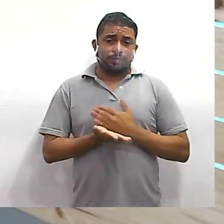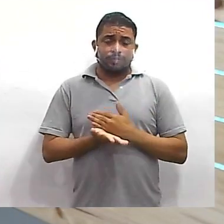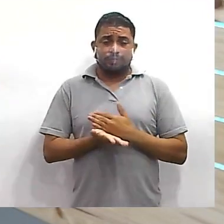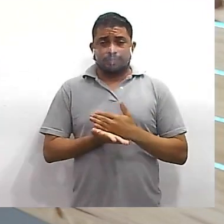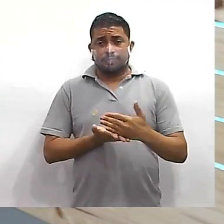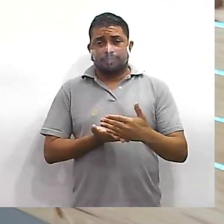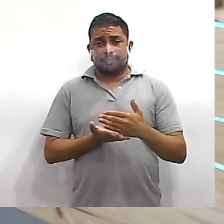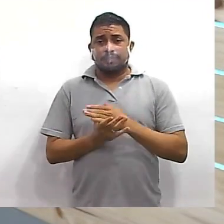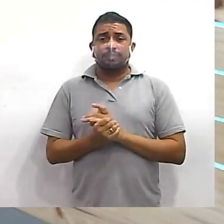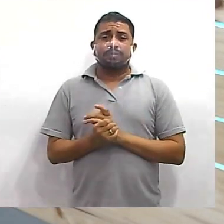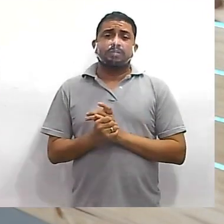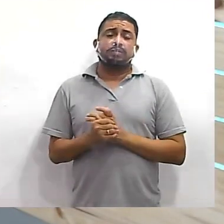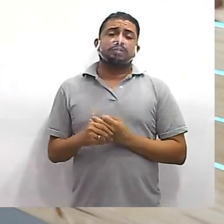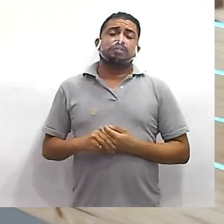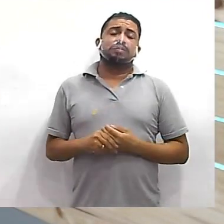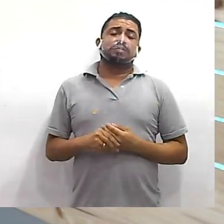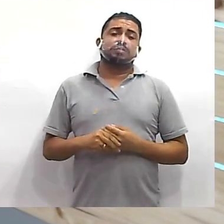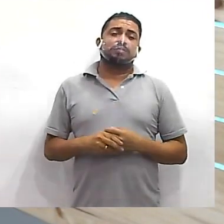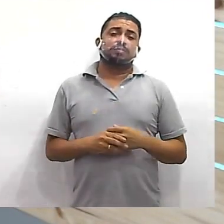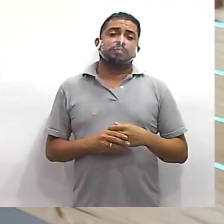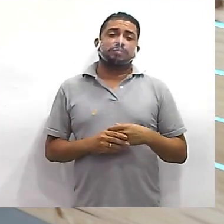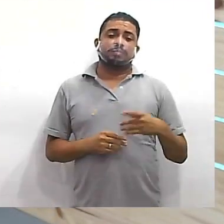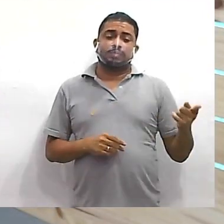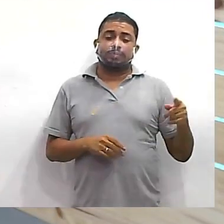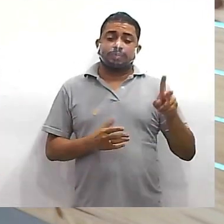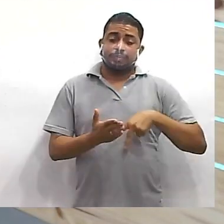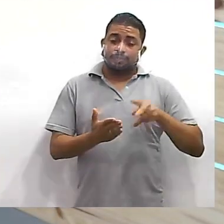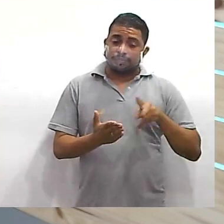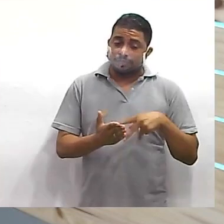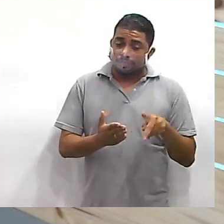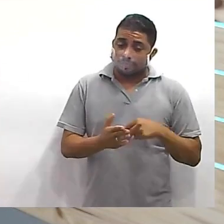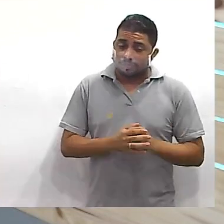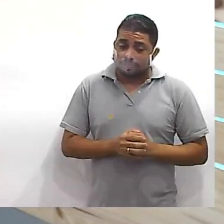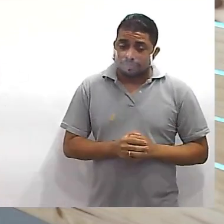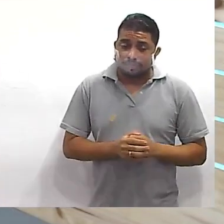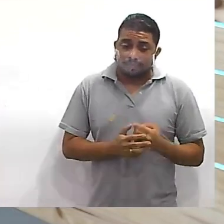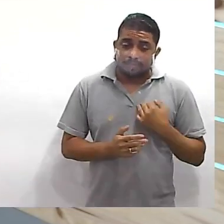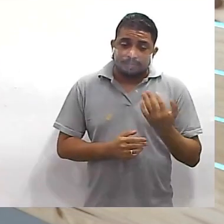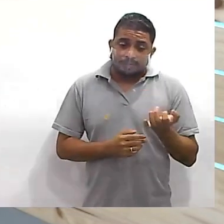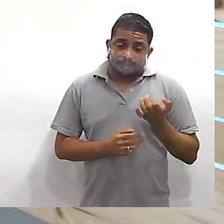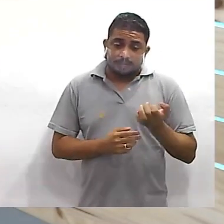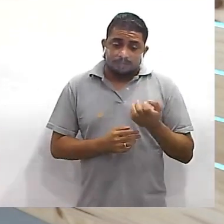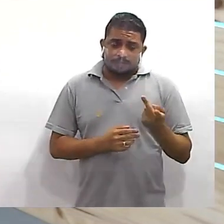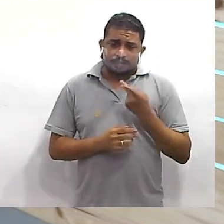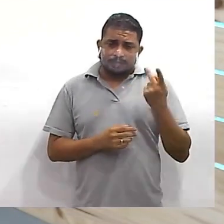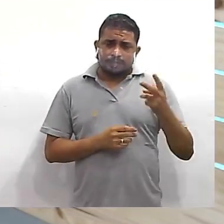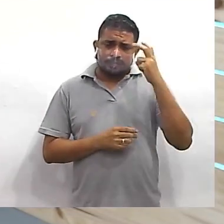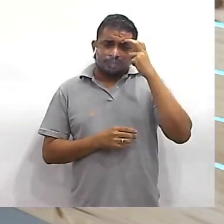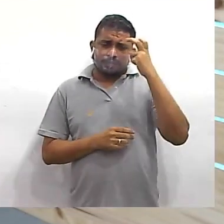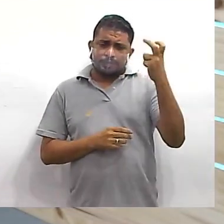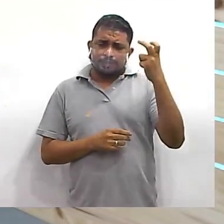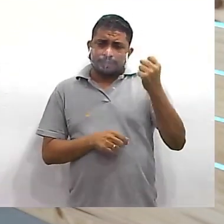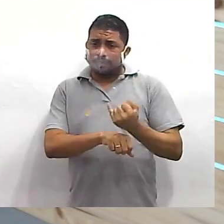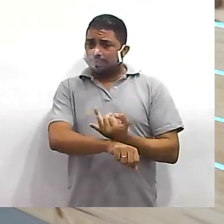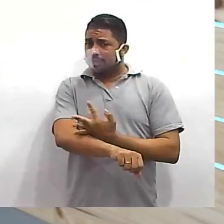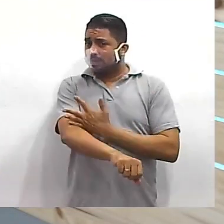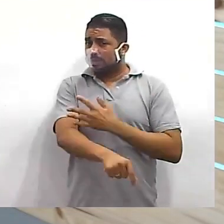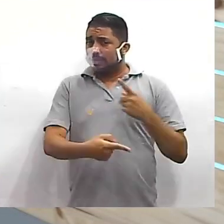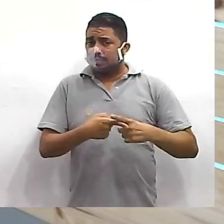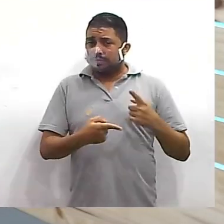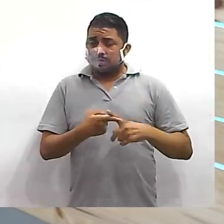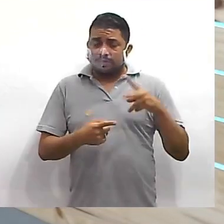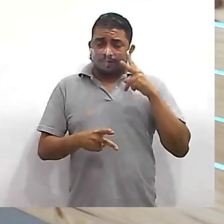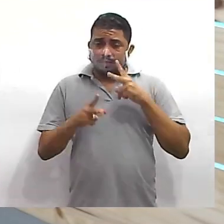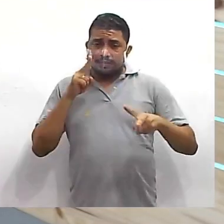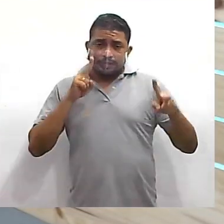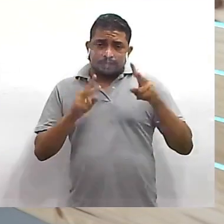começar a próxima competência, a leitura, eu queria falar um pouco dessa inteligência emocional, porque assistindo